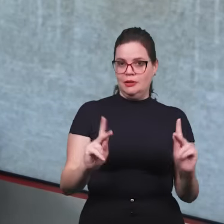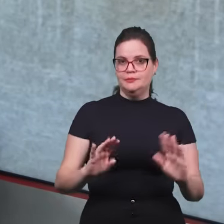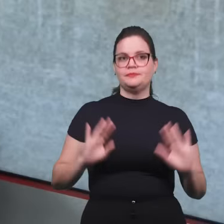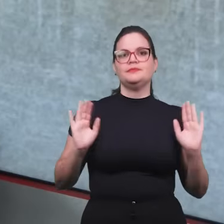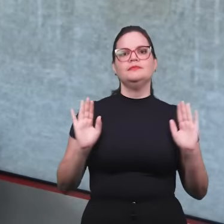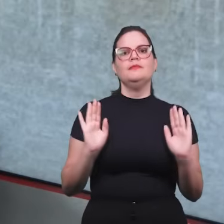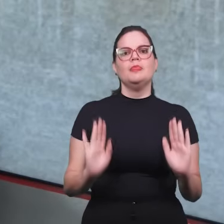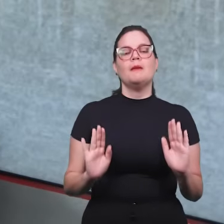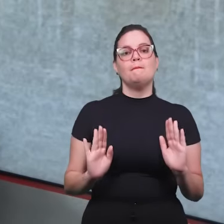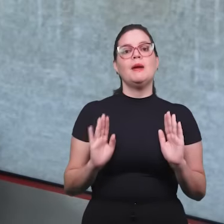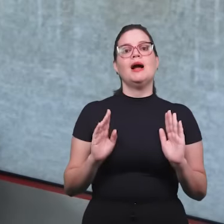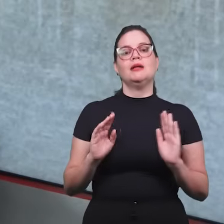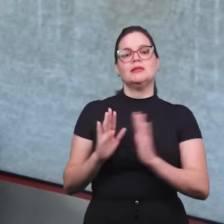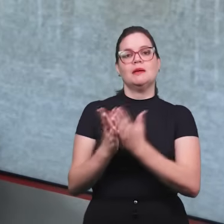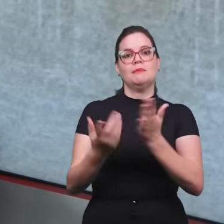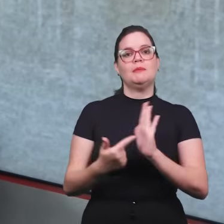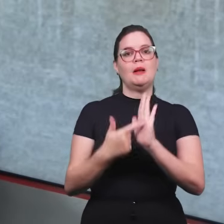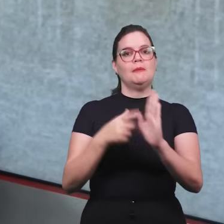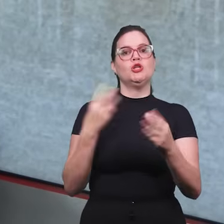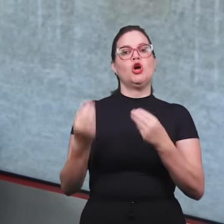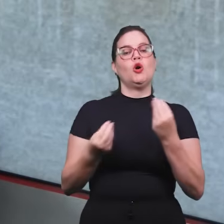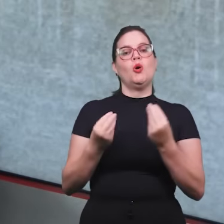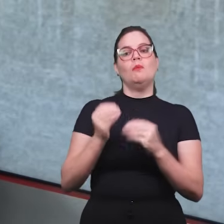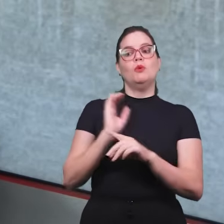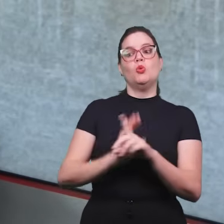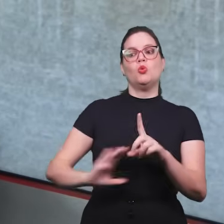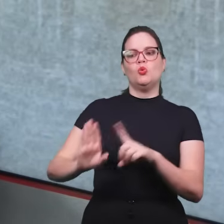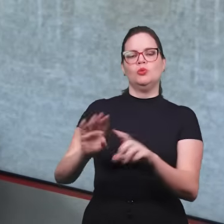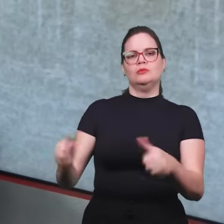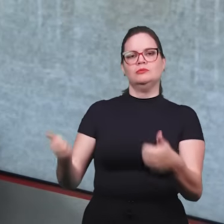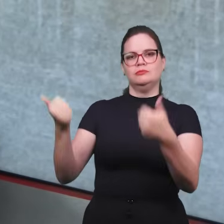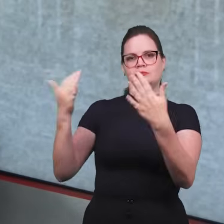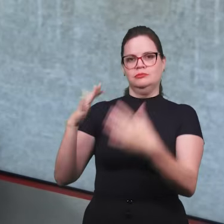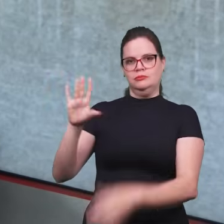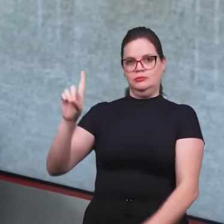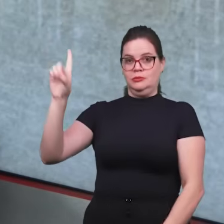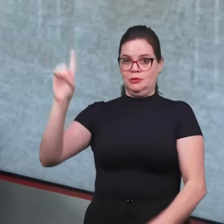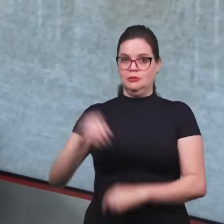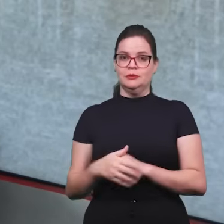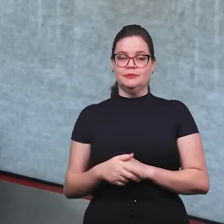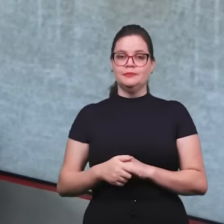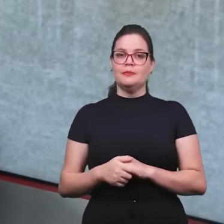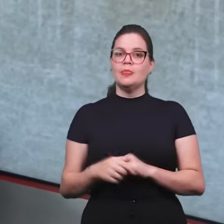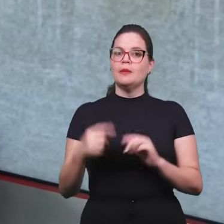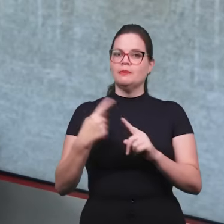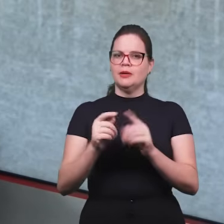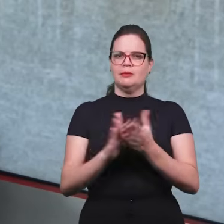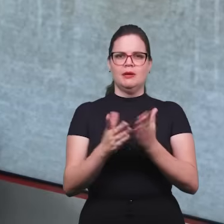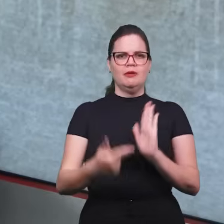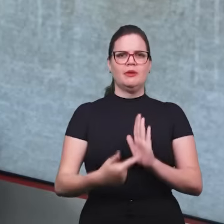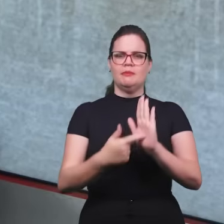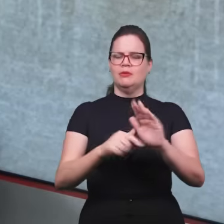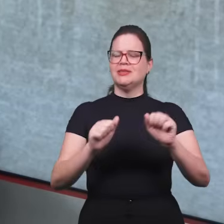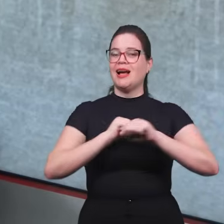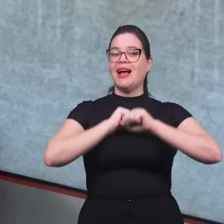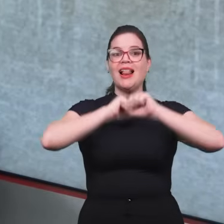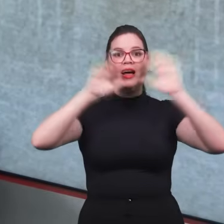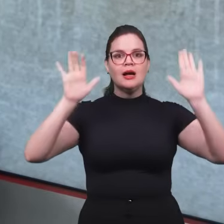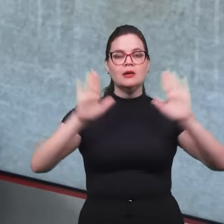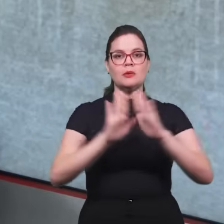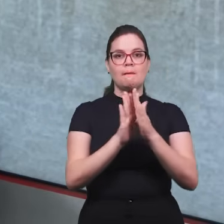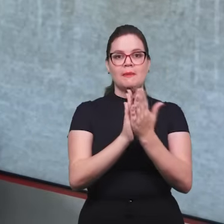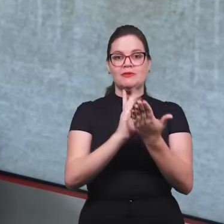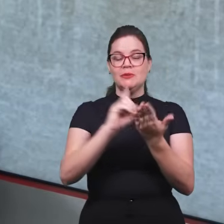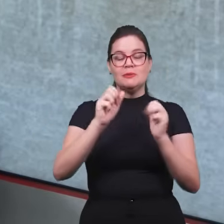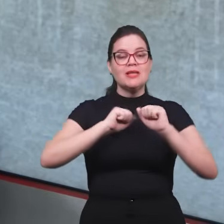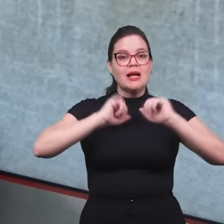do culto que é oferecido a Deus. A palavra de Deus é clara ao afirmar que o culto pertence